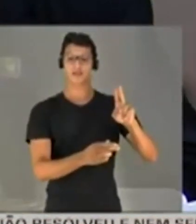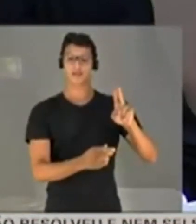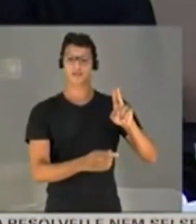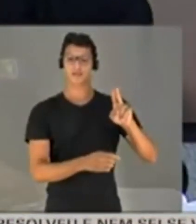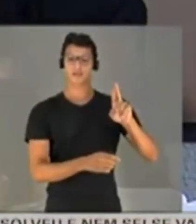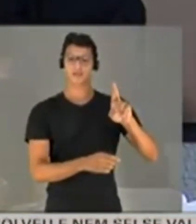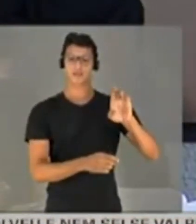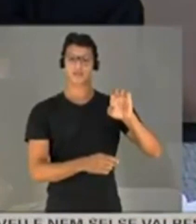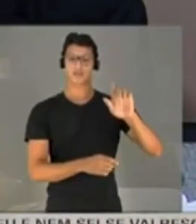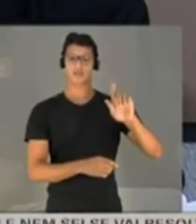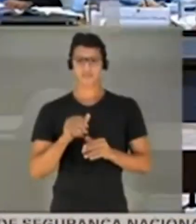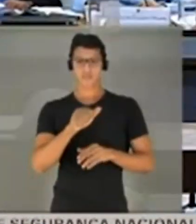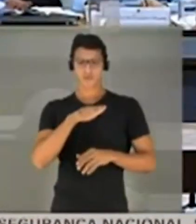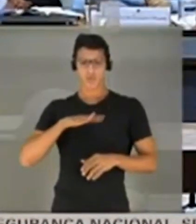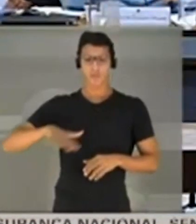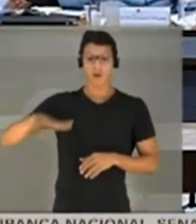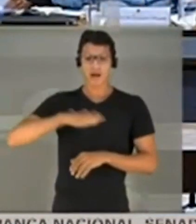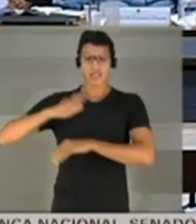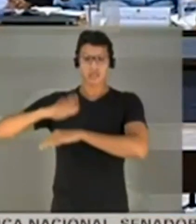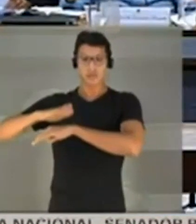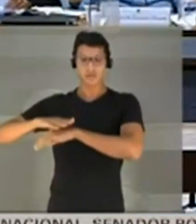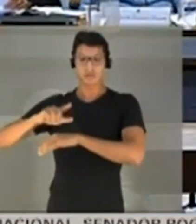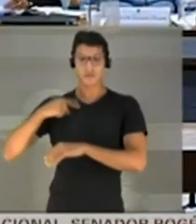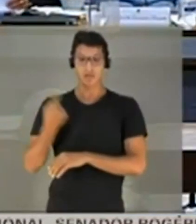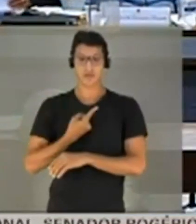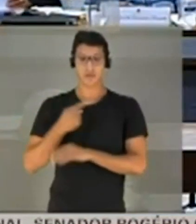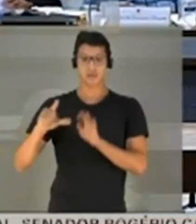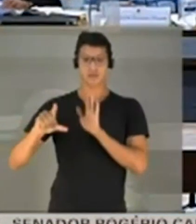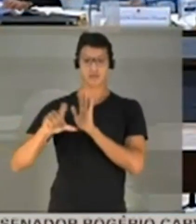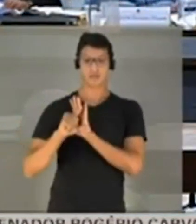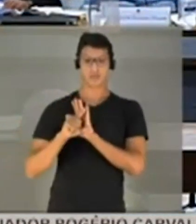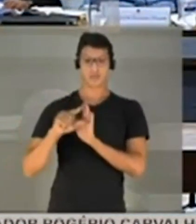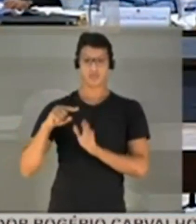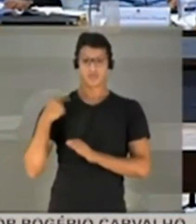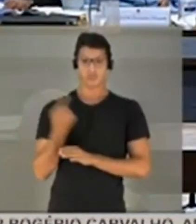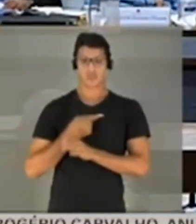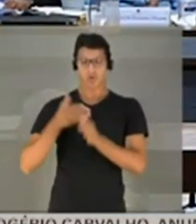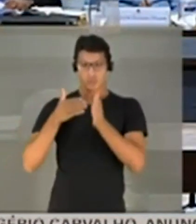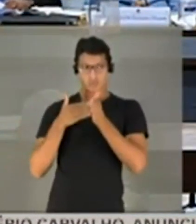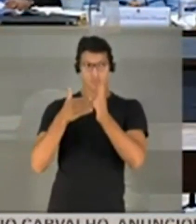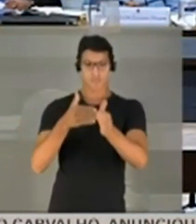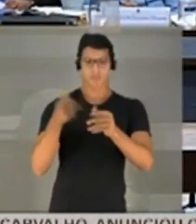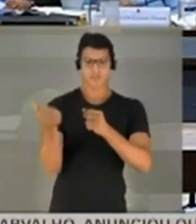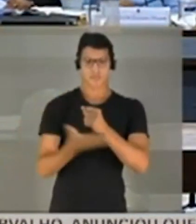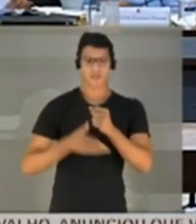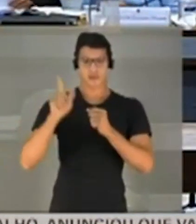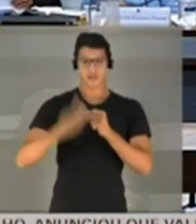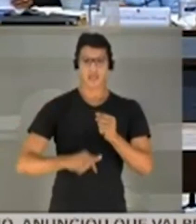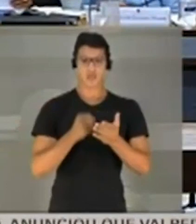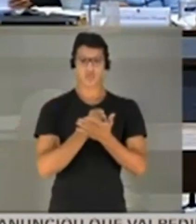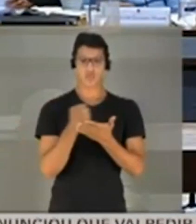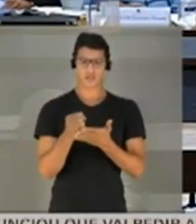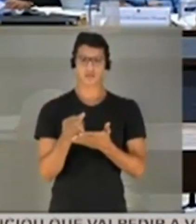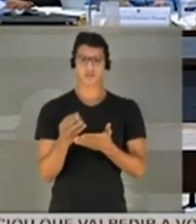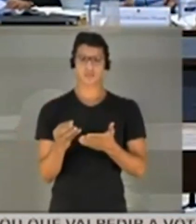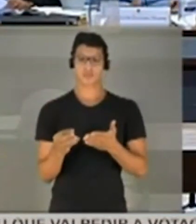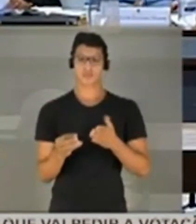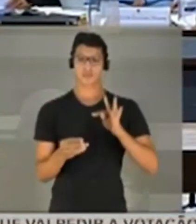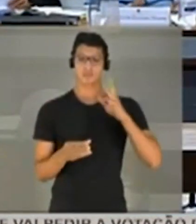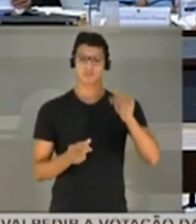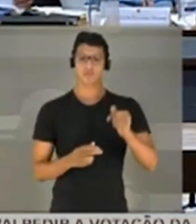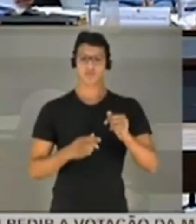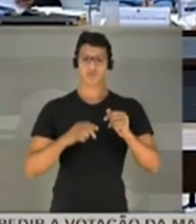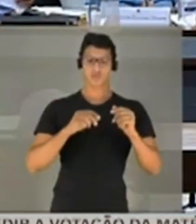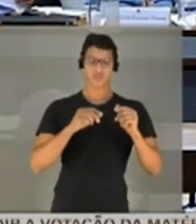aquisição da Covaxin. Nossa lei, nosso norte, nosso baseamento é o contrato. E tudo que